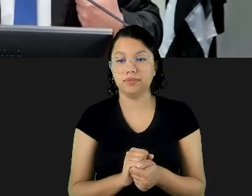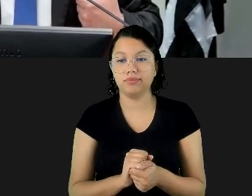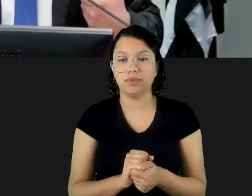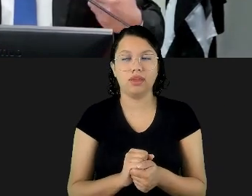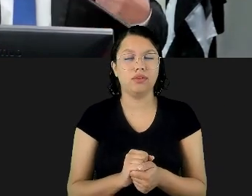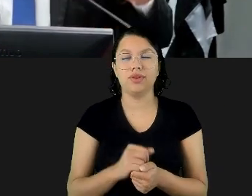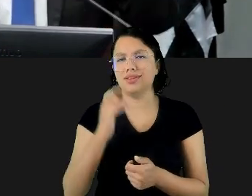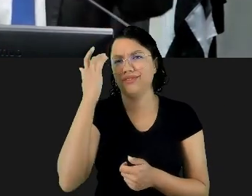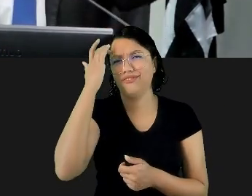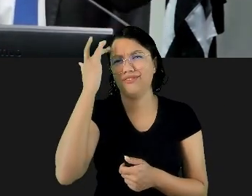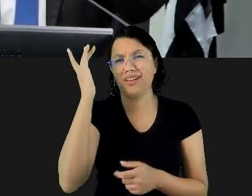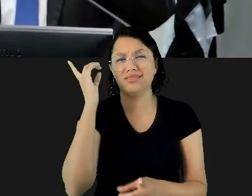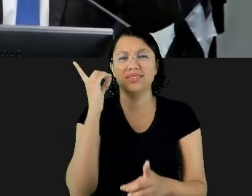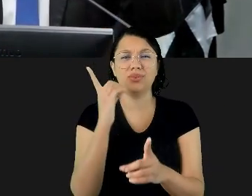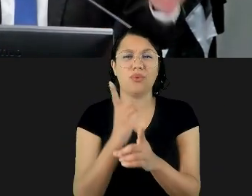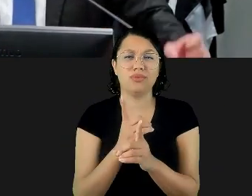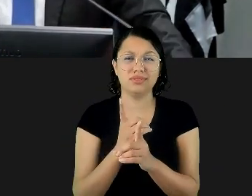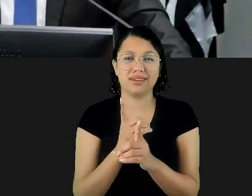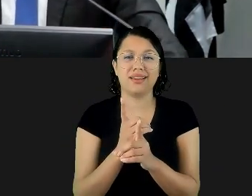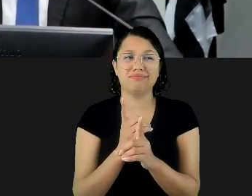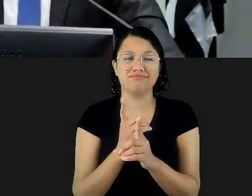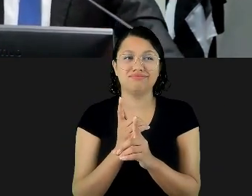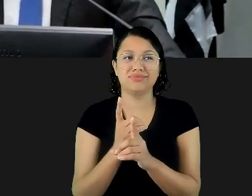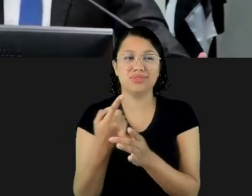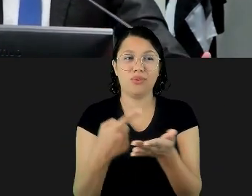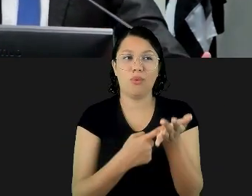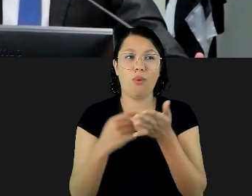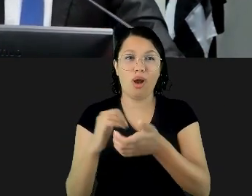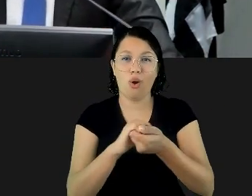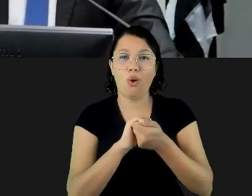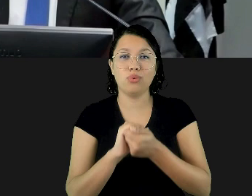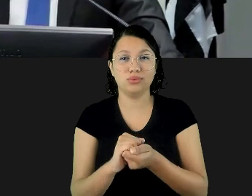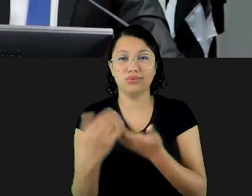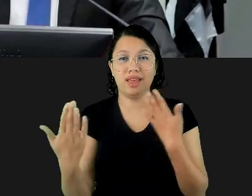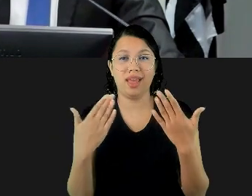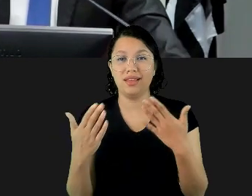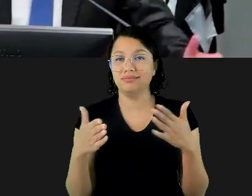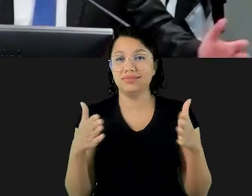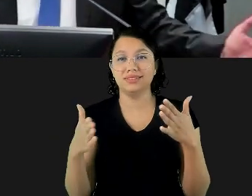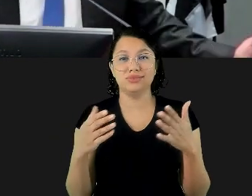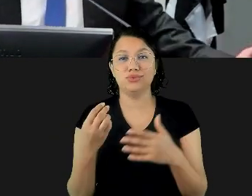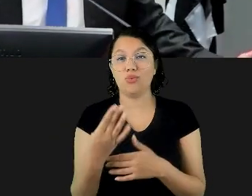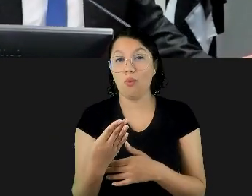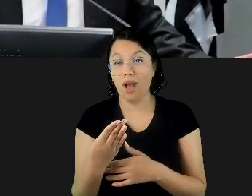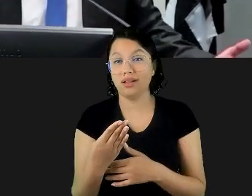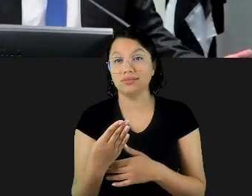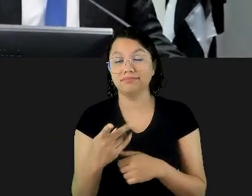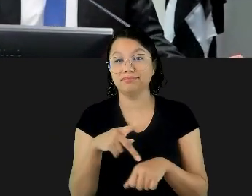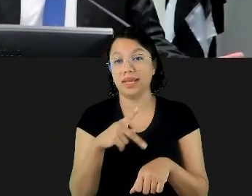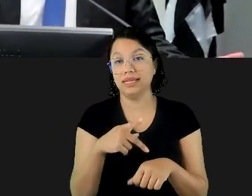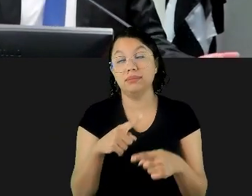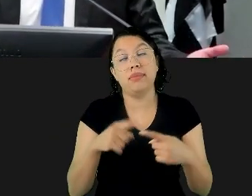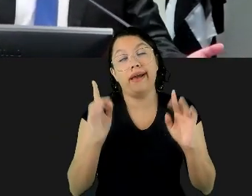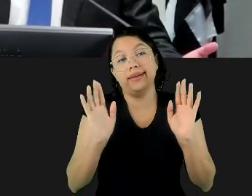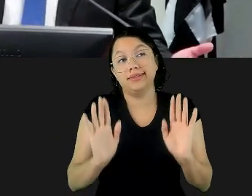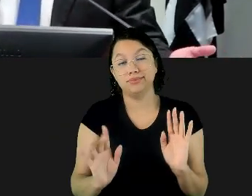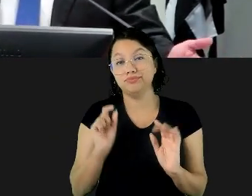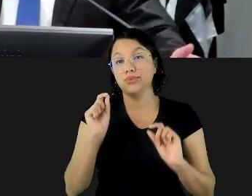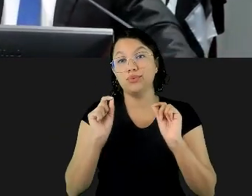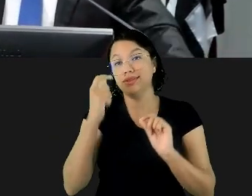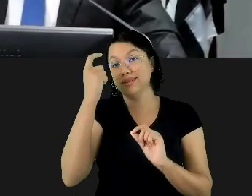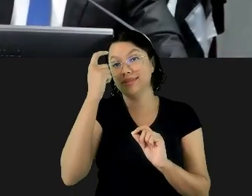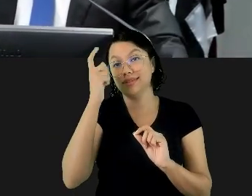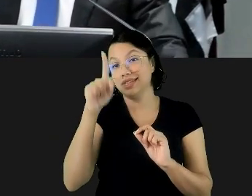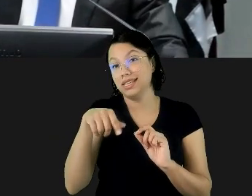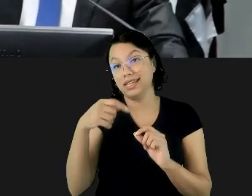achar um ponto em comum entre esses 4 países. Mas a gente, que seria da vida nossa sem os desafios? Esse é um